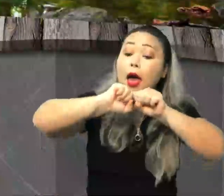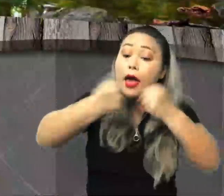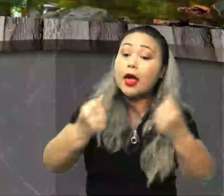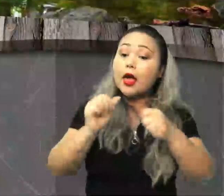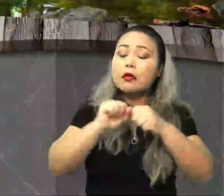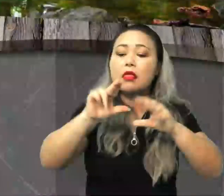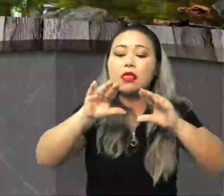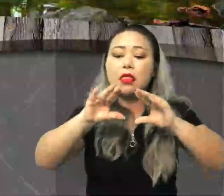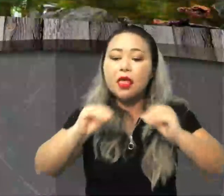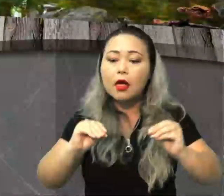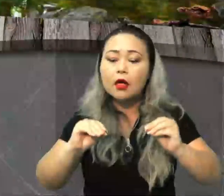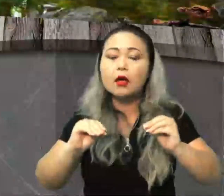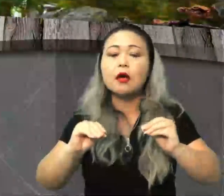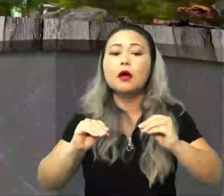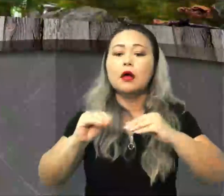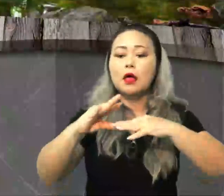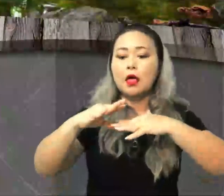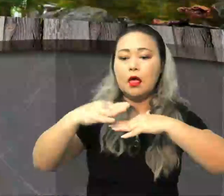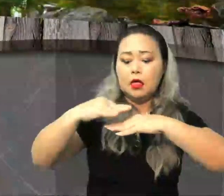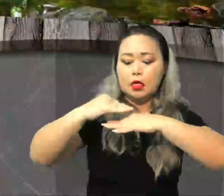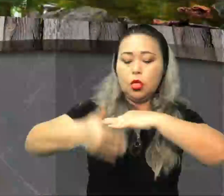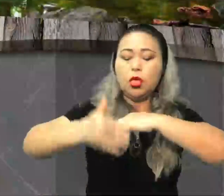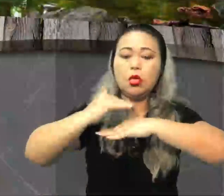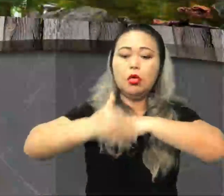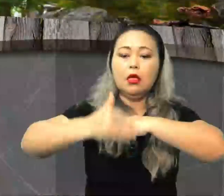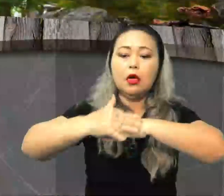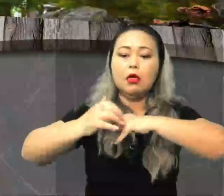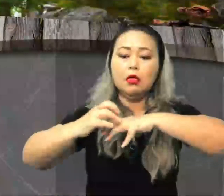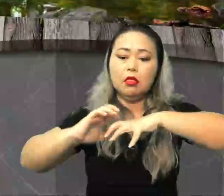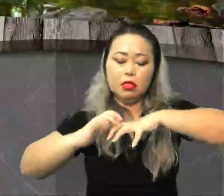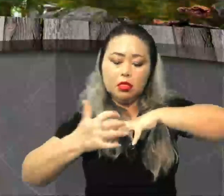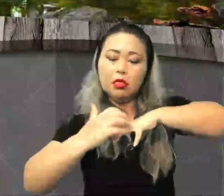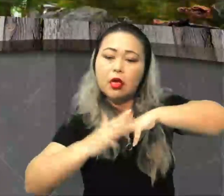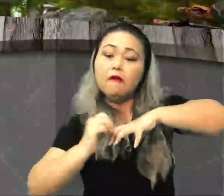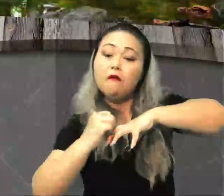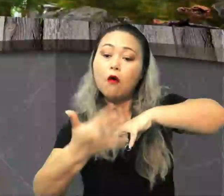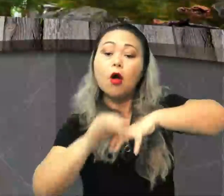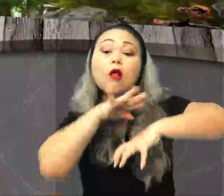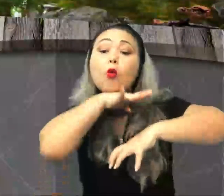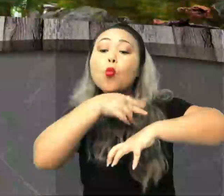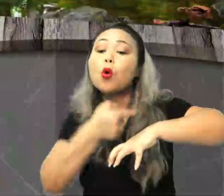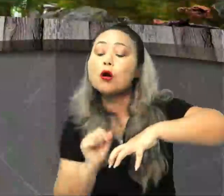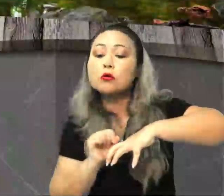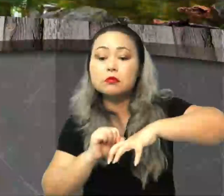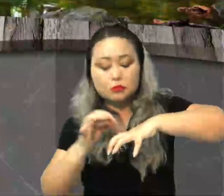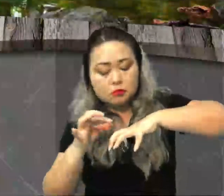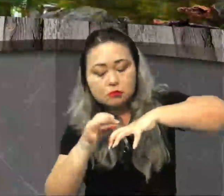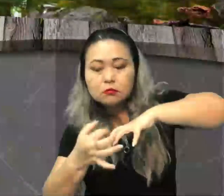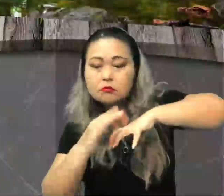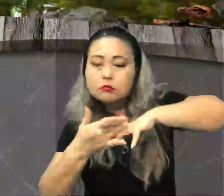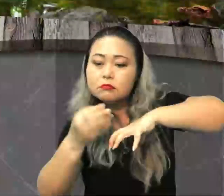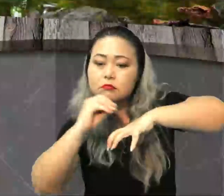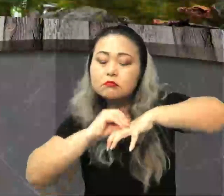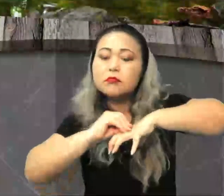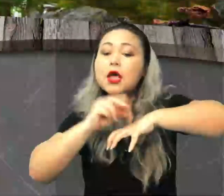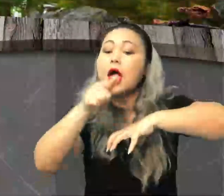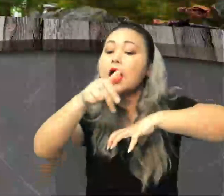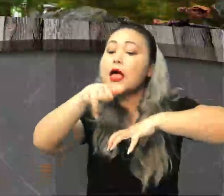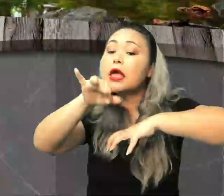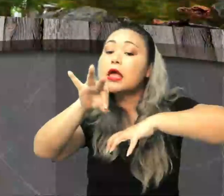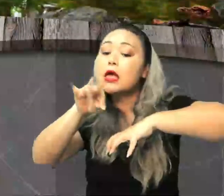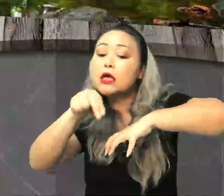exoesqueleto, ou seja, o esqueleto externo desse animal. que é feito à base da